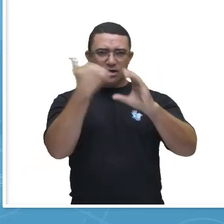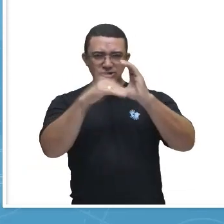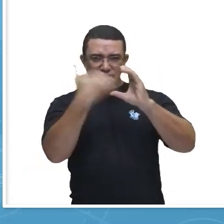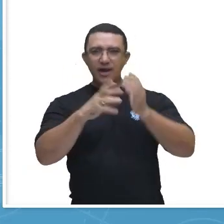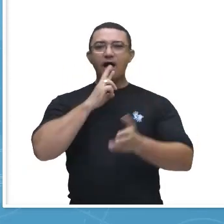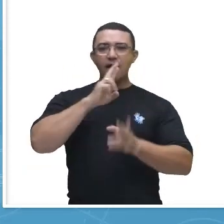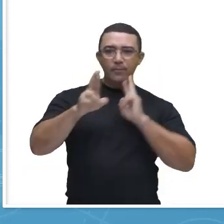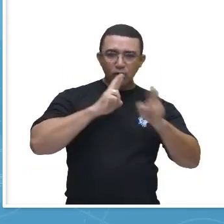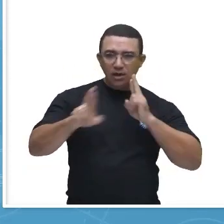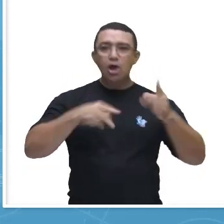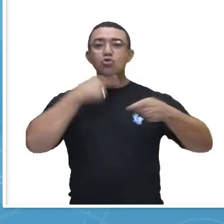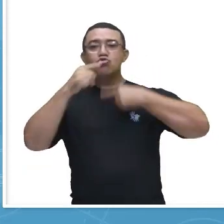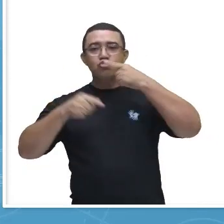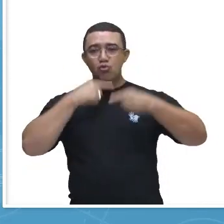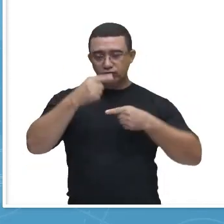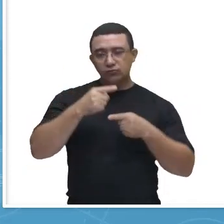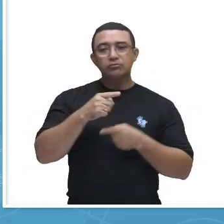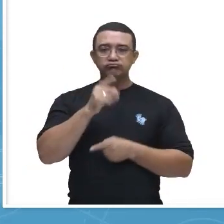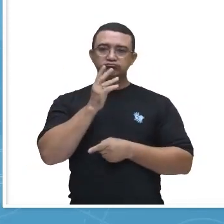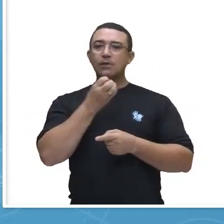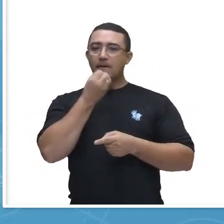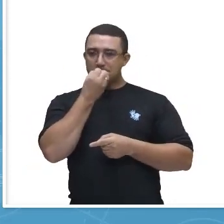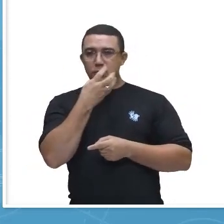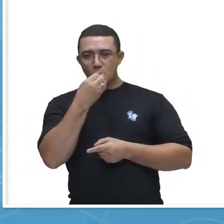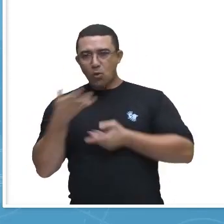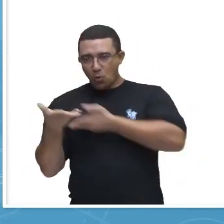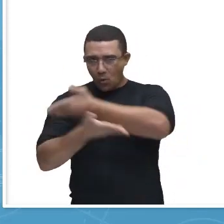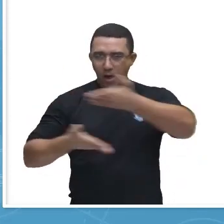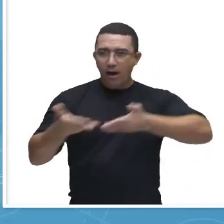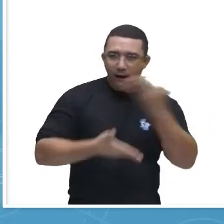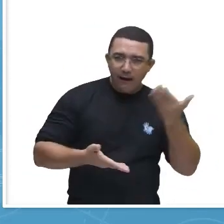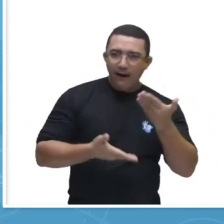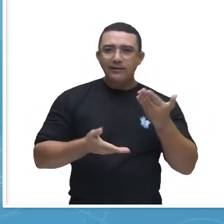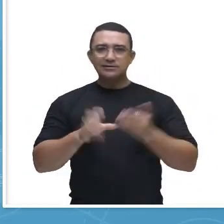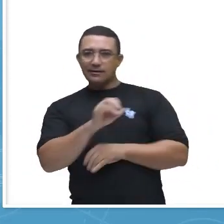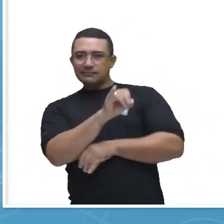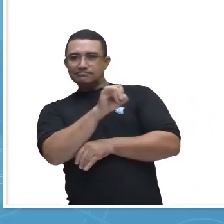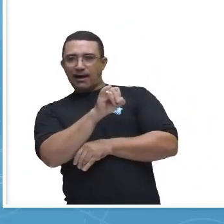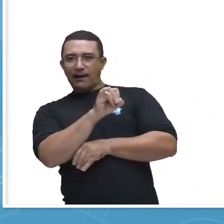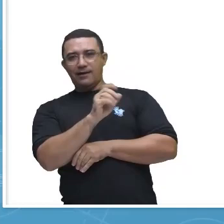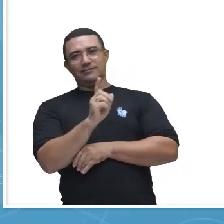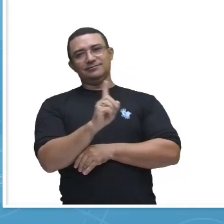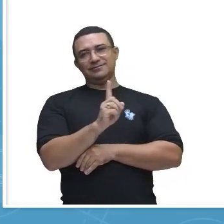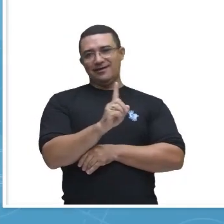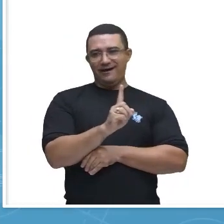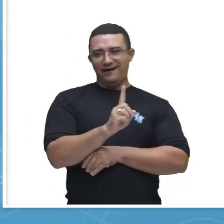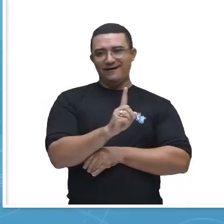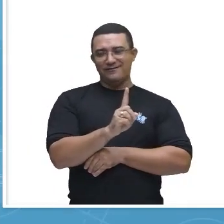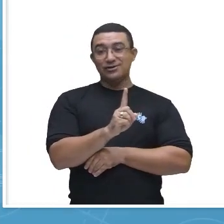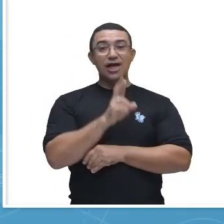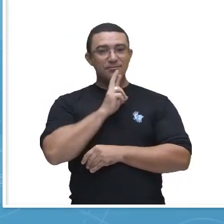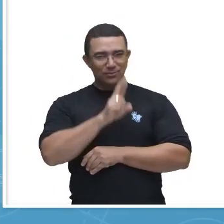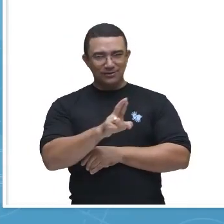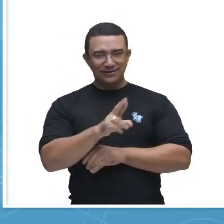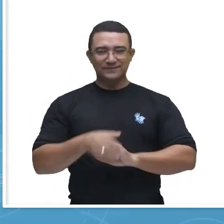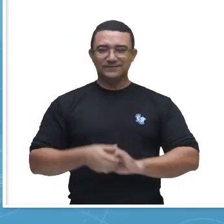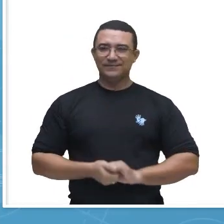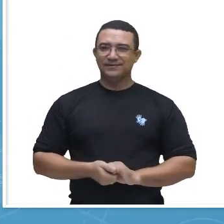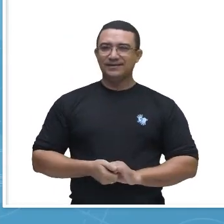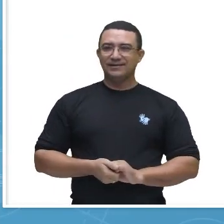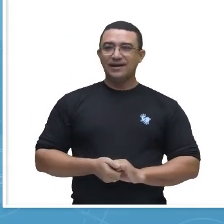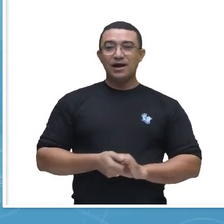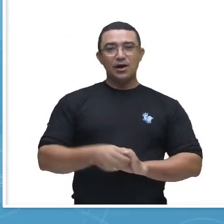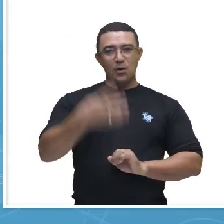Responder, tirar as dúvidas, tá bom? Não ficar paquerando, por favor. Vamos lá, gente. Vamos então corrigir a nossa quarta